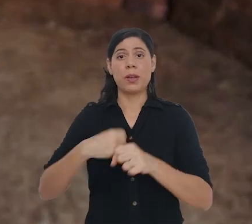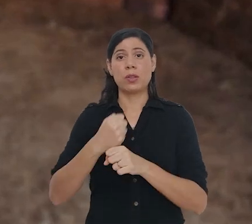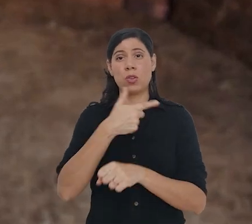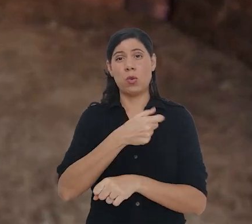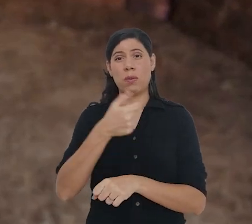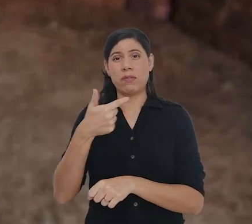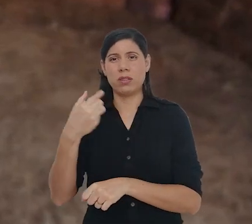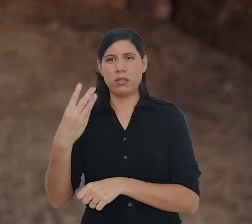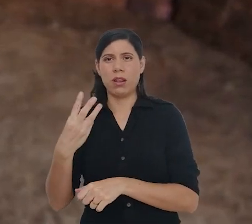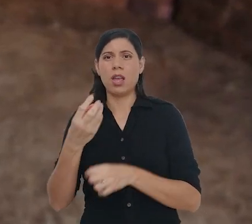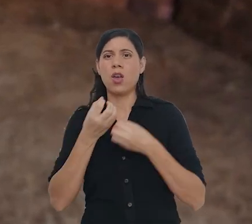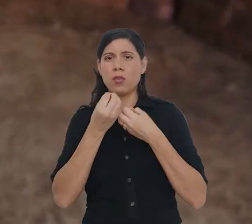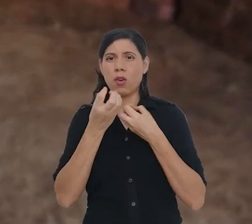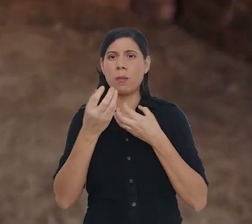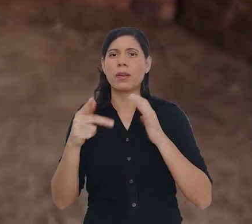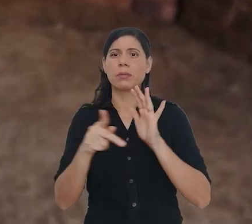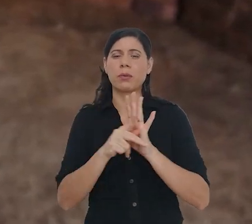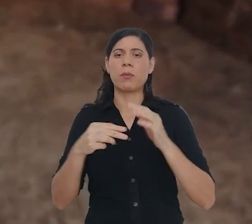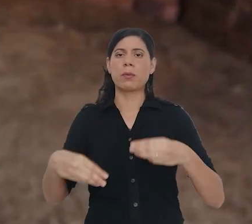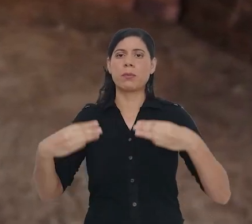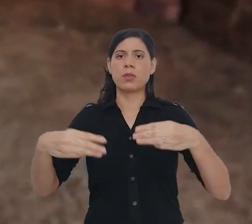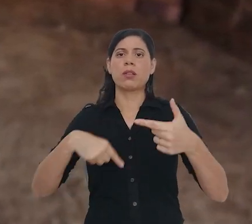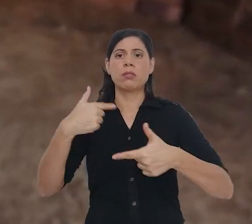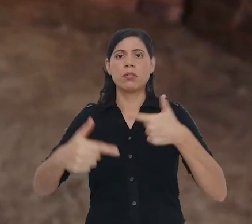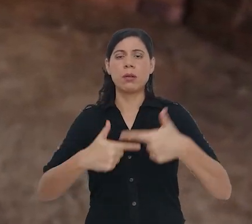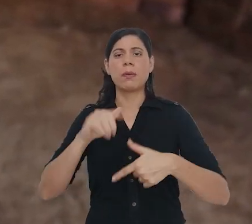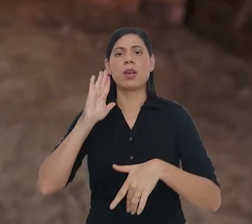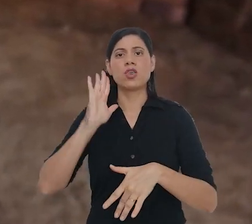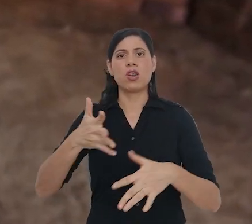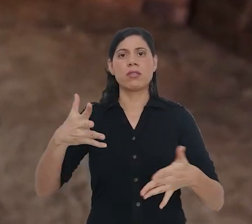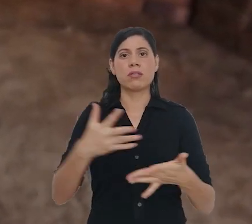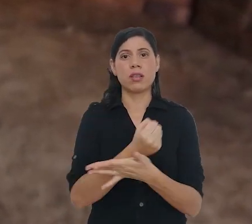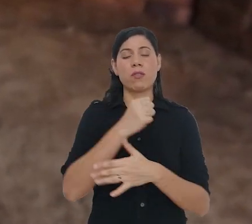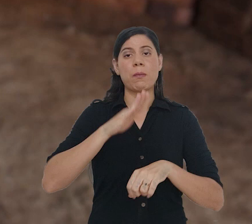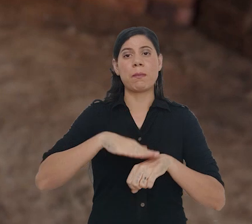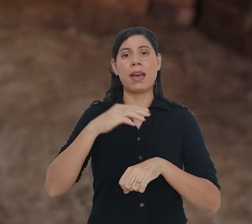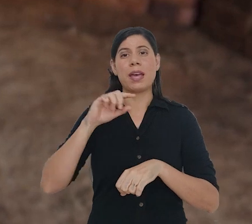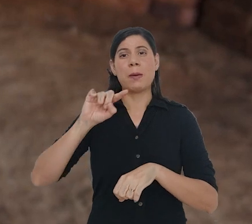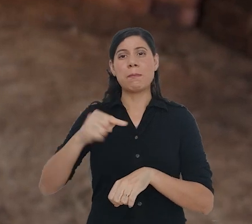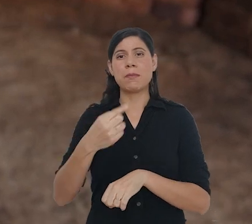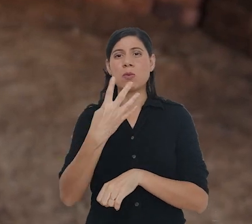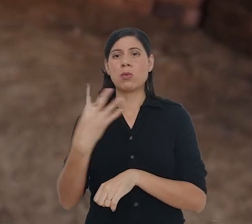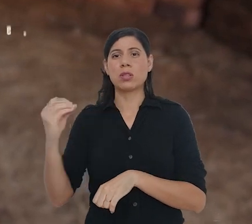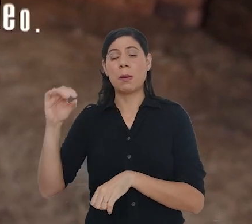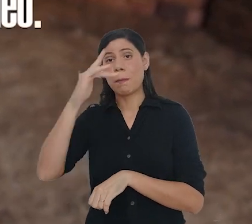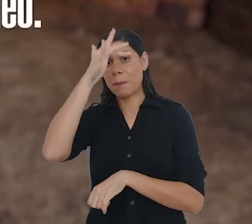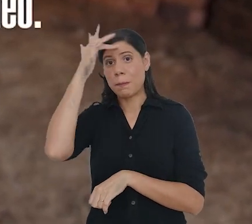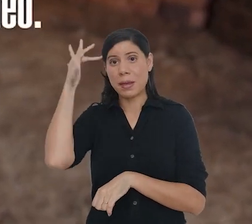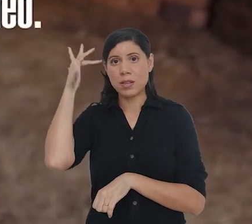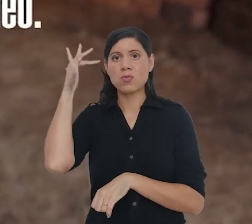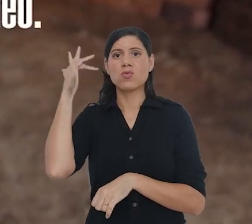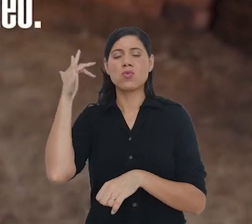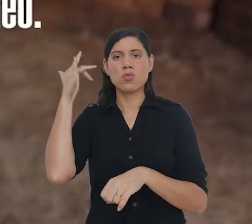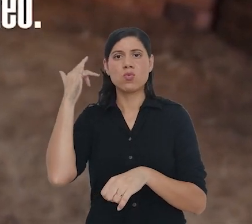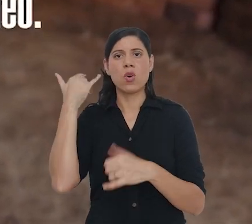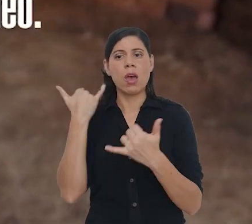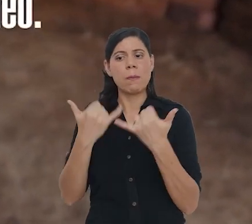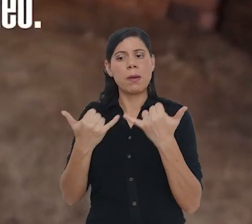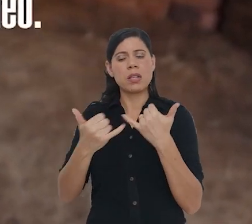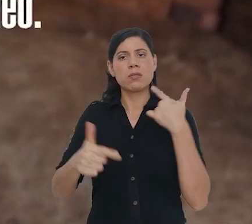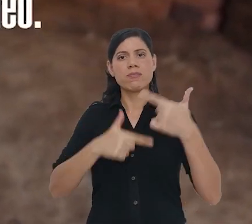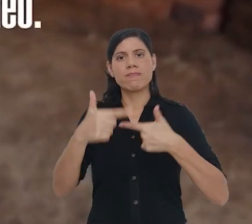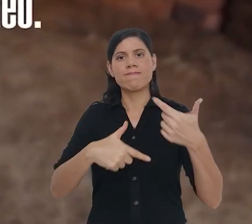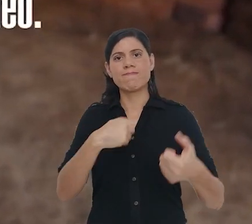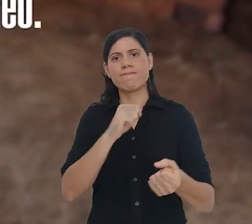2023, segundo dados do Ministério do Trabalho e Emprego, já foram resgatadas mais de 1.400 pessoas em condições de trabalho